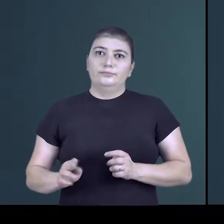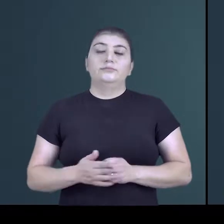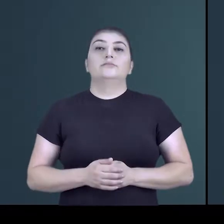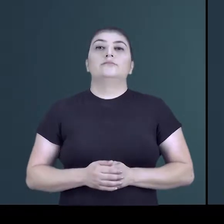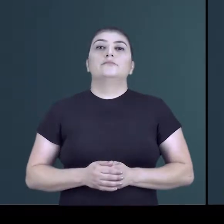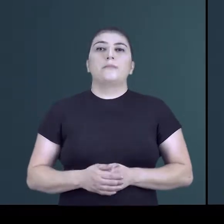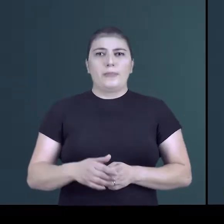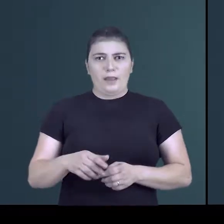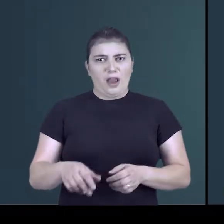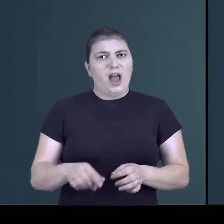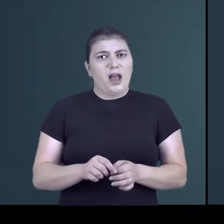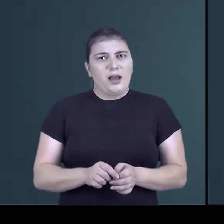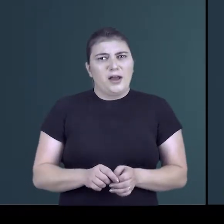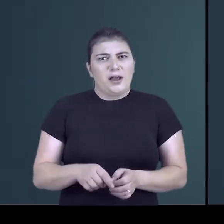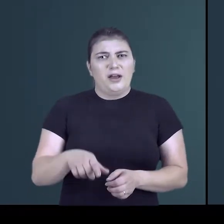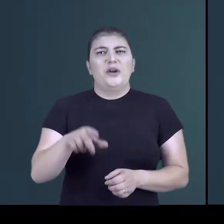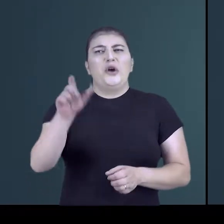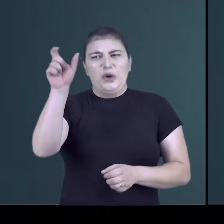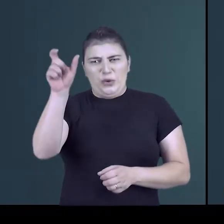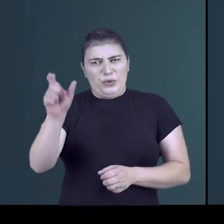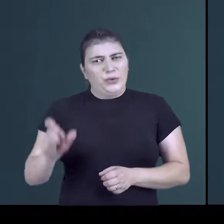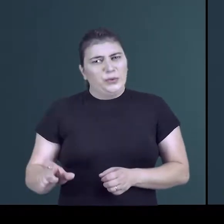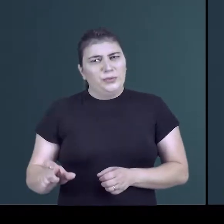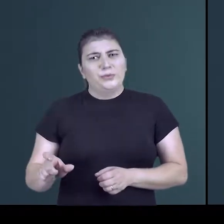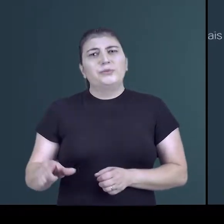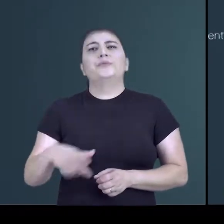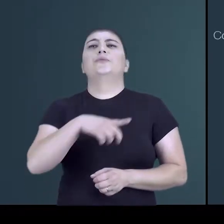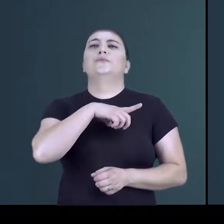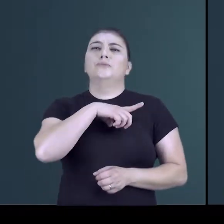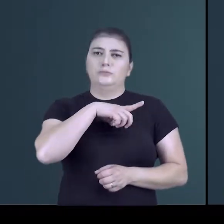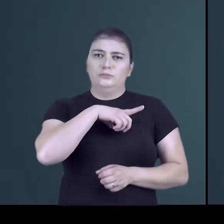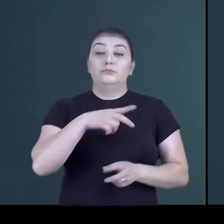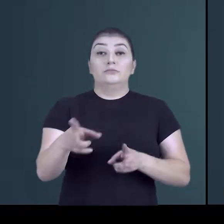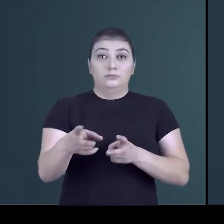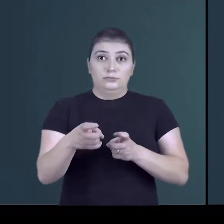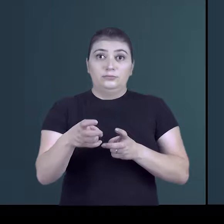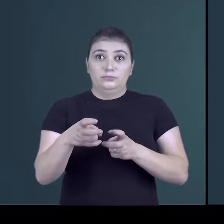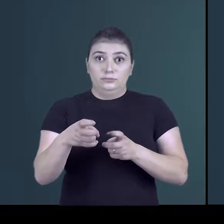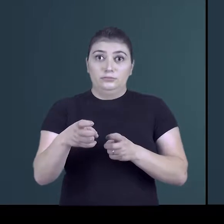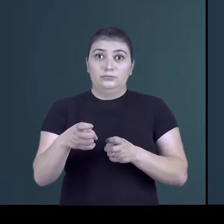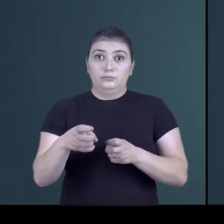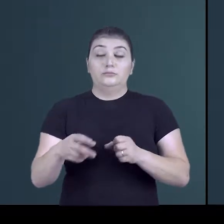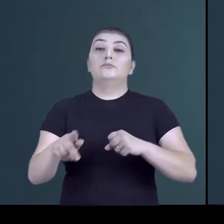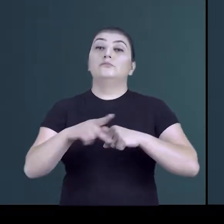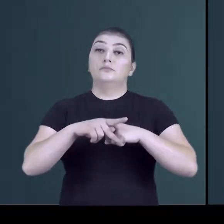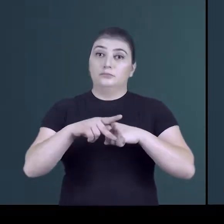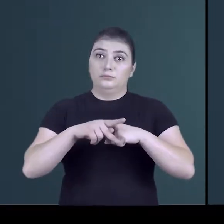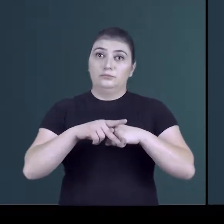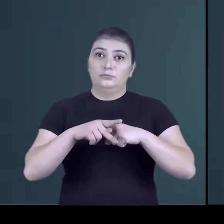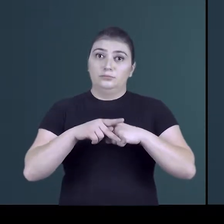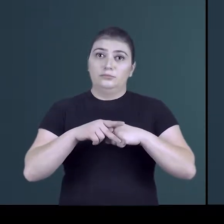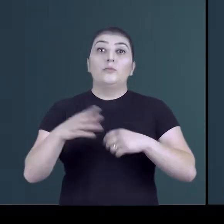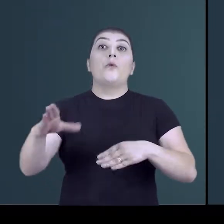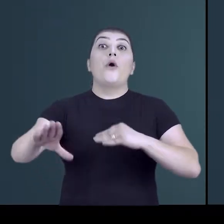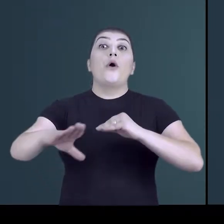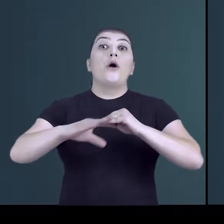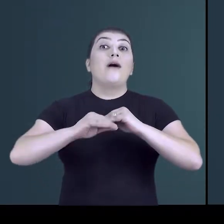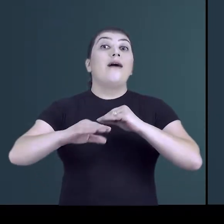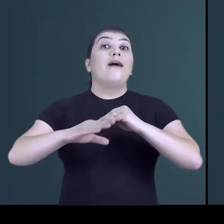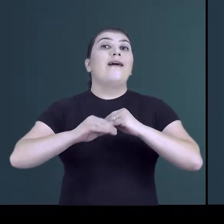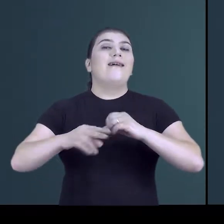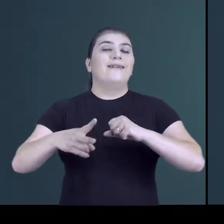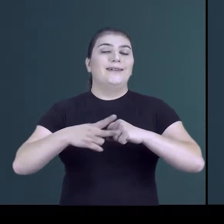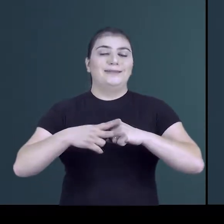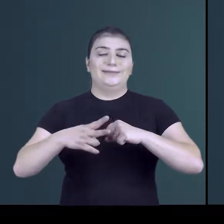sujeito. Desta forma, como sujeito, temos e os observamos tais pronomes como complementos